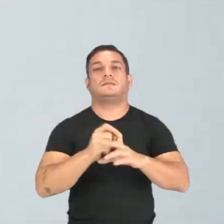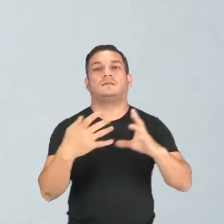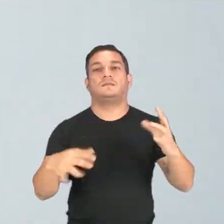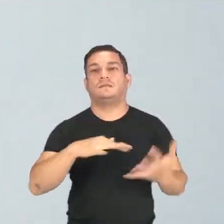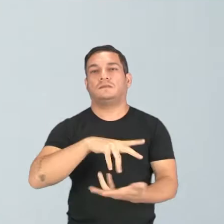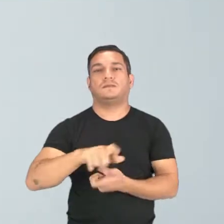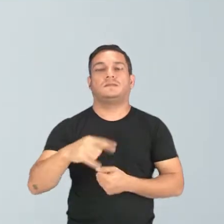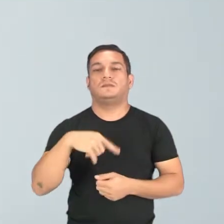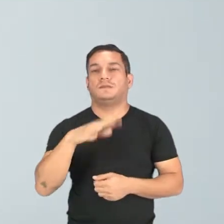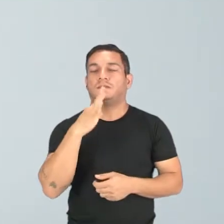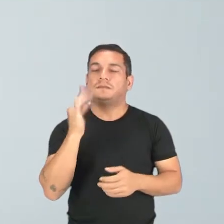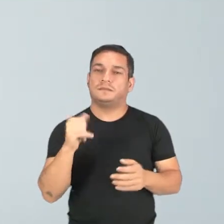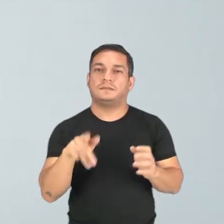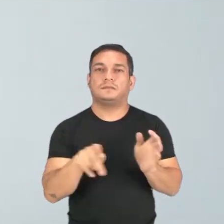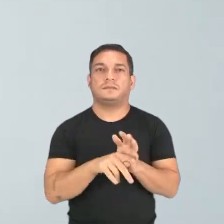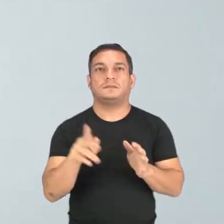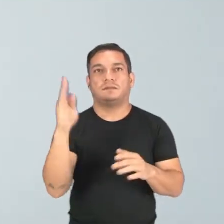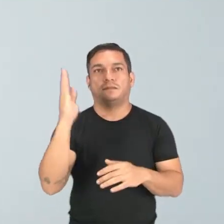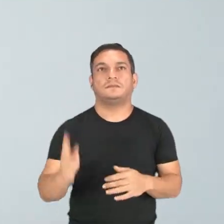inteiro sabe que pertence ao Brasil.